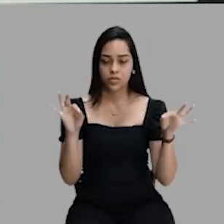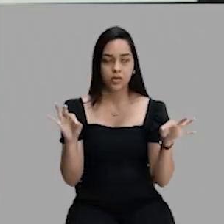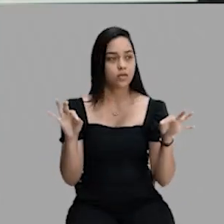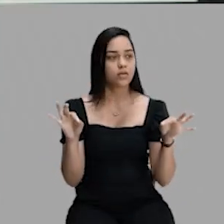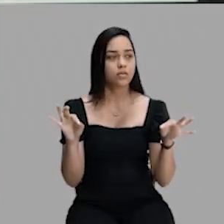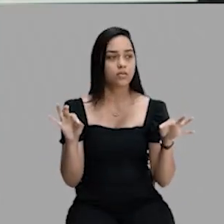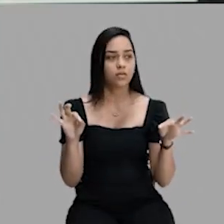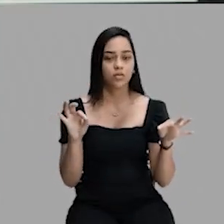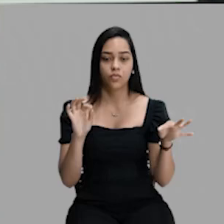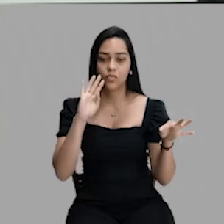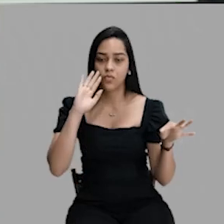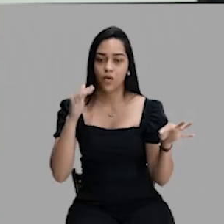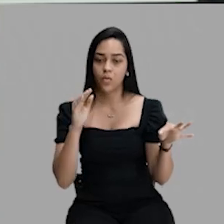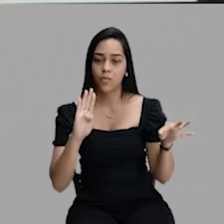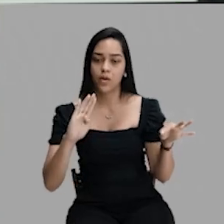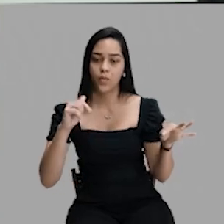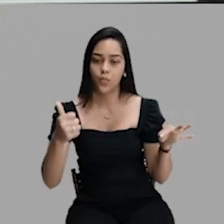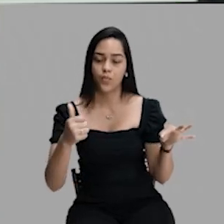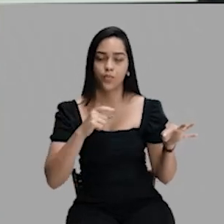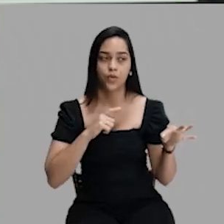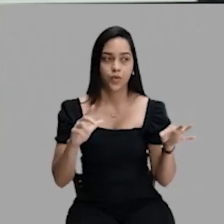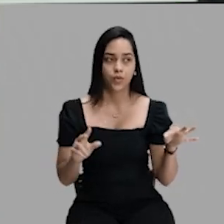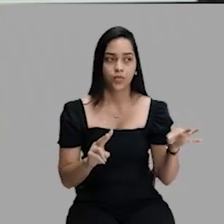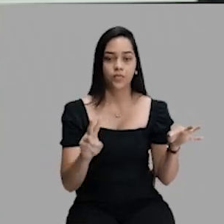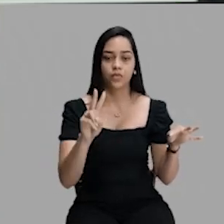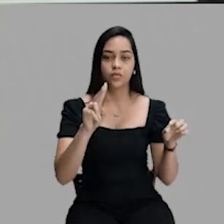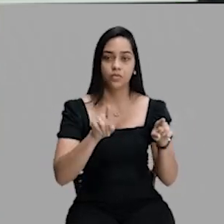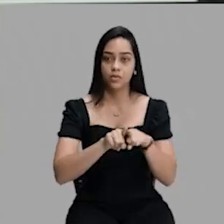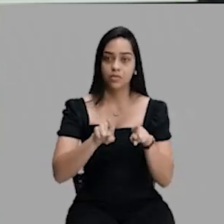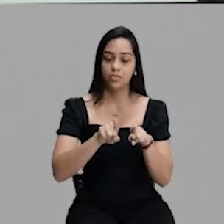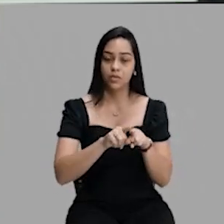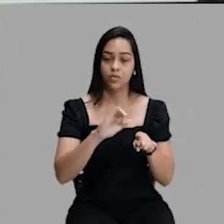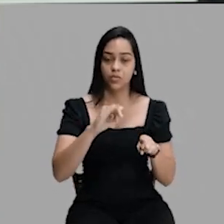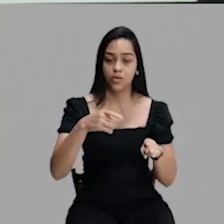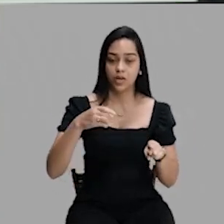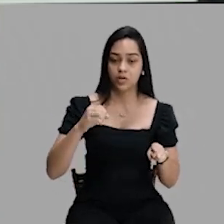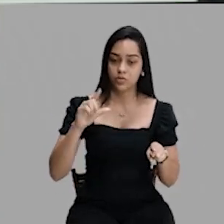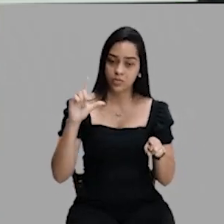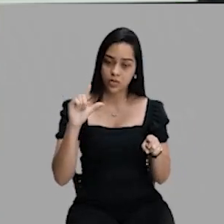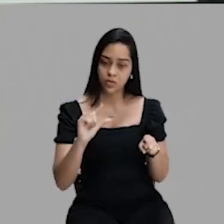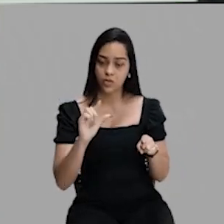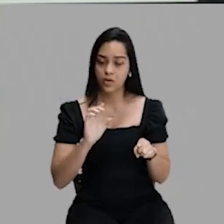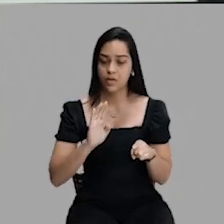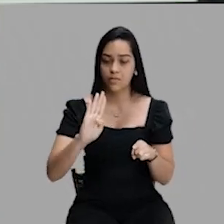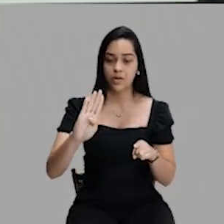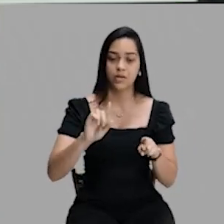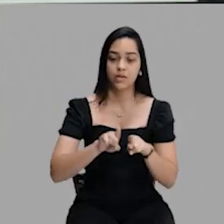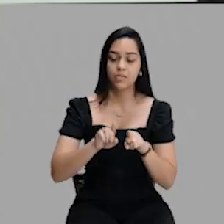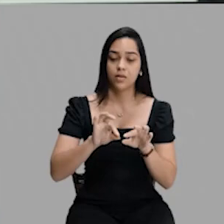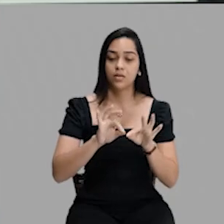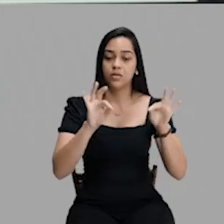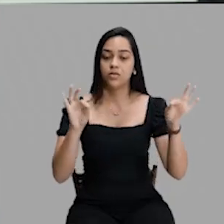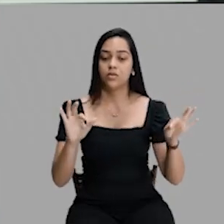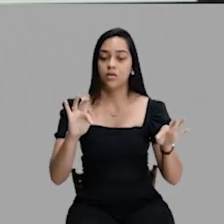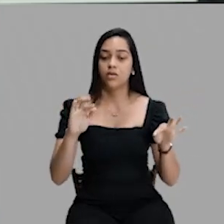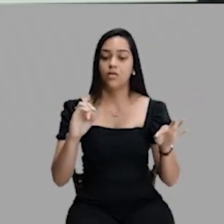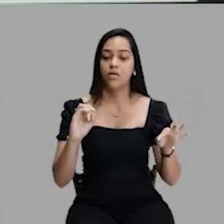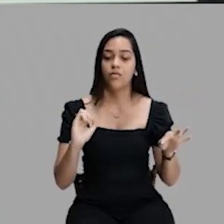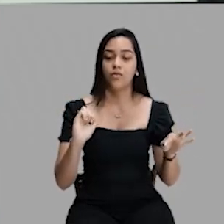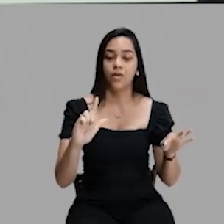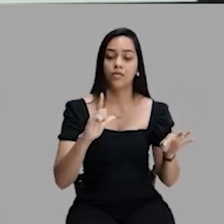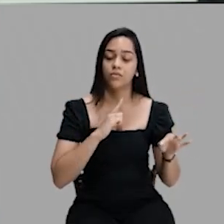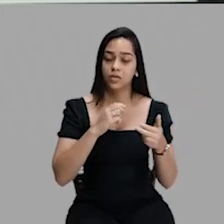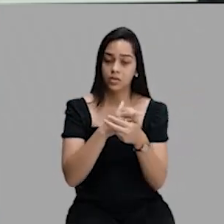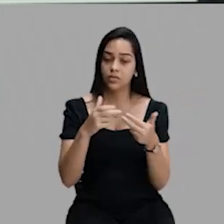do foco até o B1. Esse valor aqui, que é a distância do eixo menor, que é B. E aqui a distância focal, né? Forma